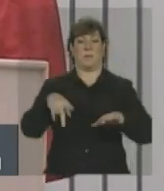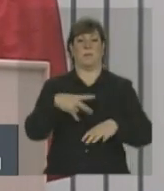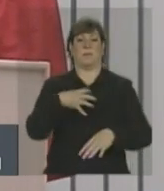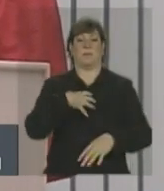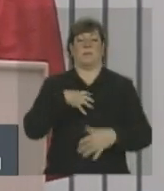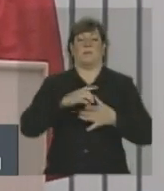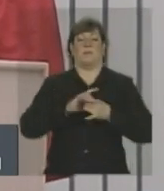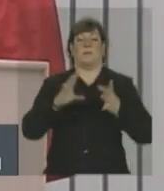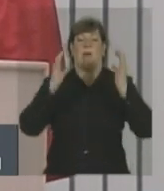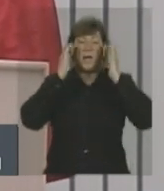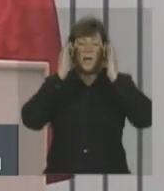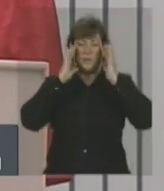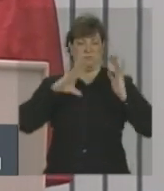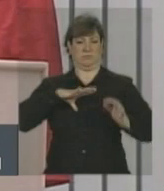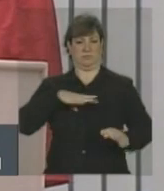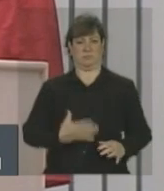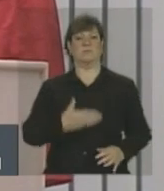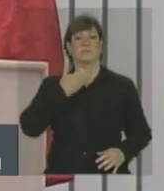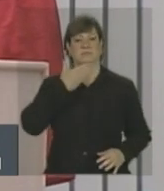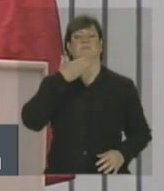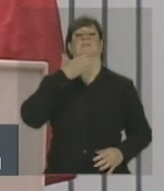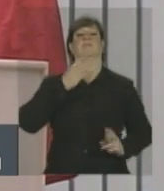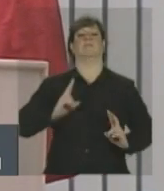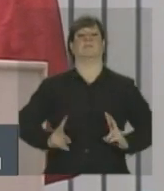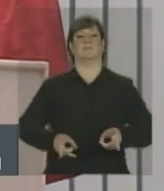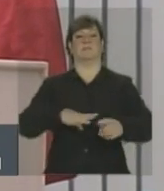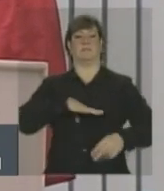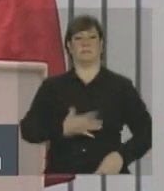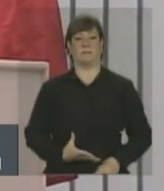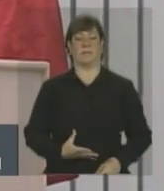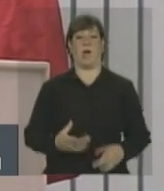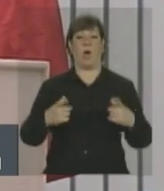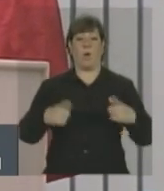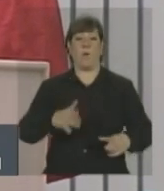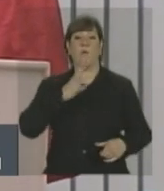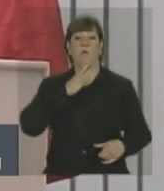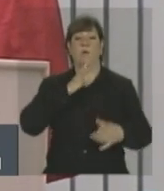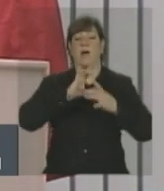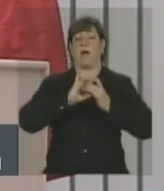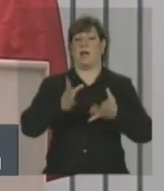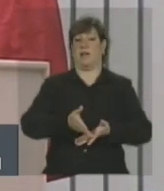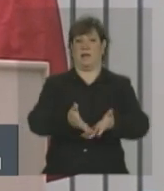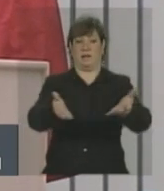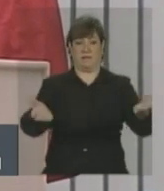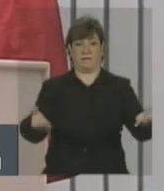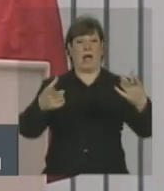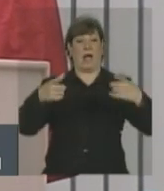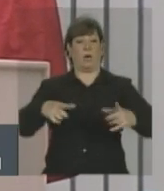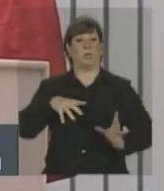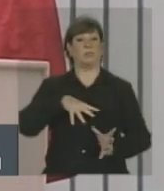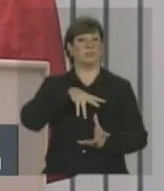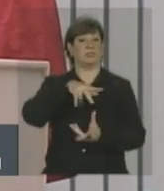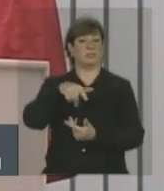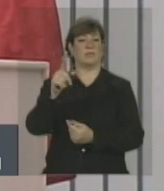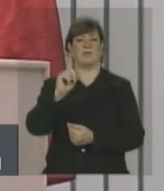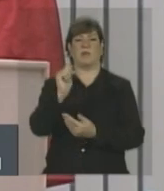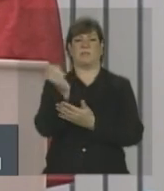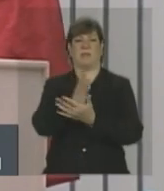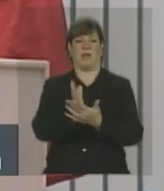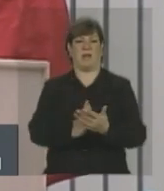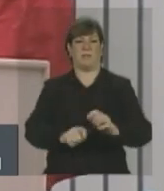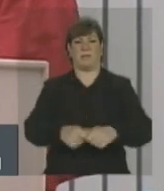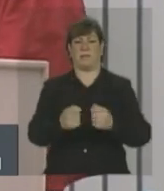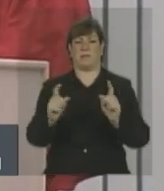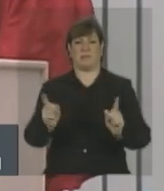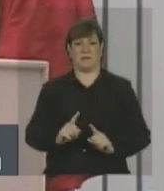é destemida e a cabeça se mantém erguida, onde o conhecimento é livre, onde o mundo não foi fragmentado